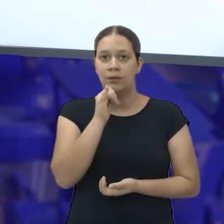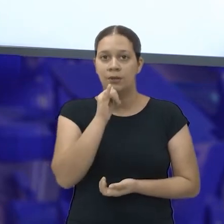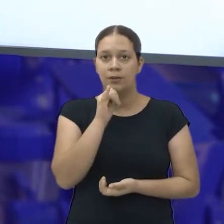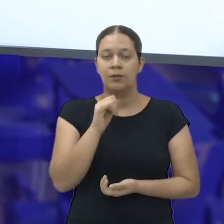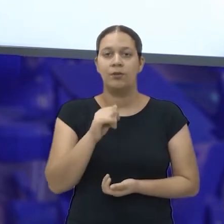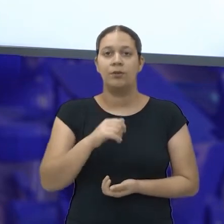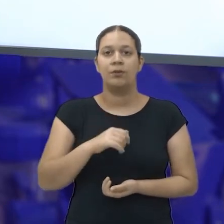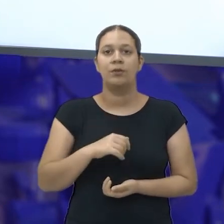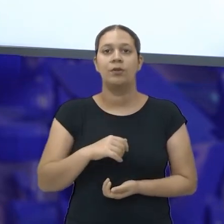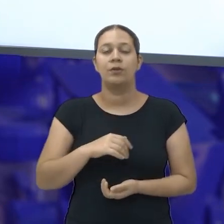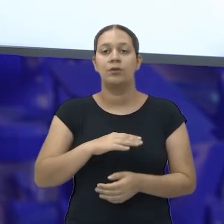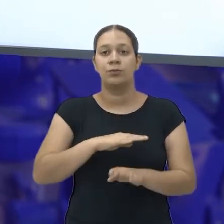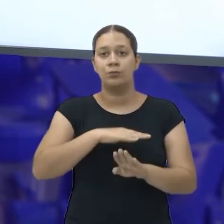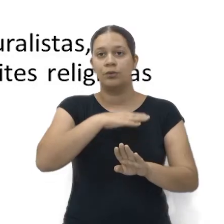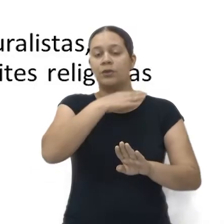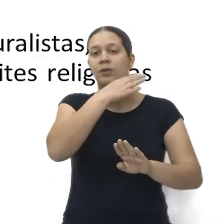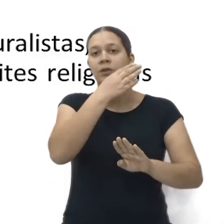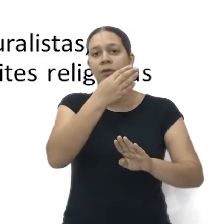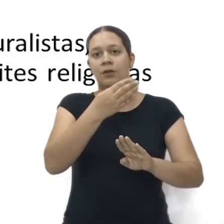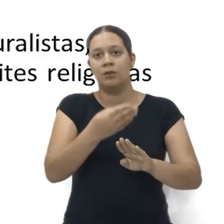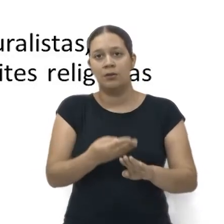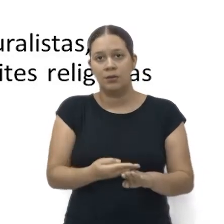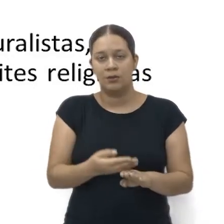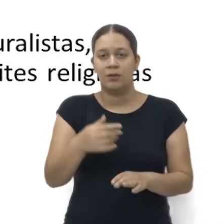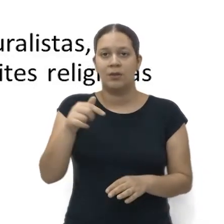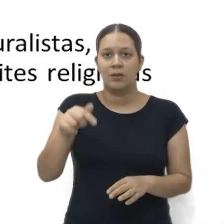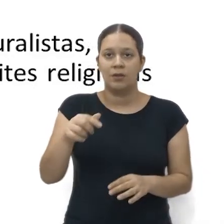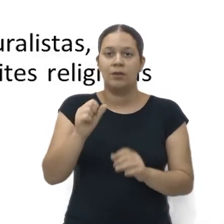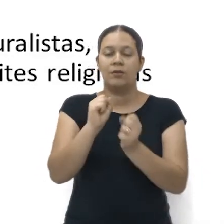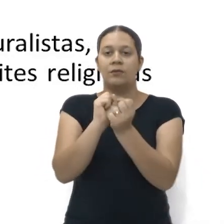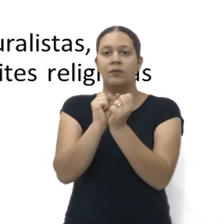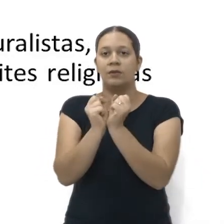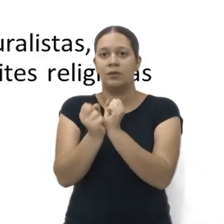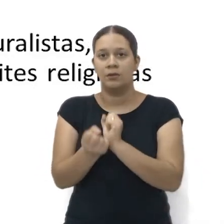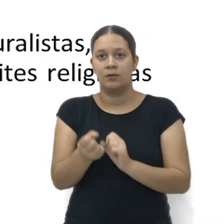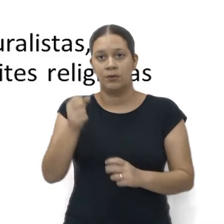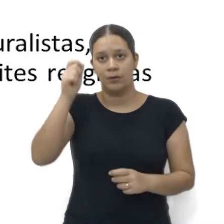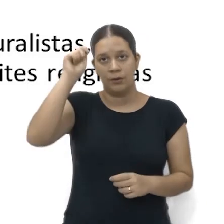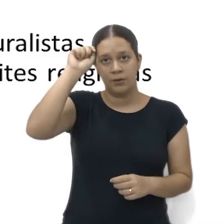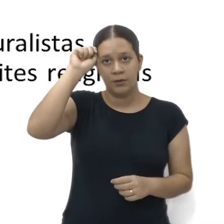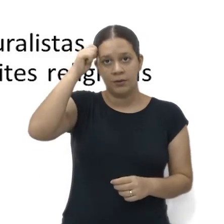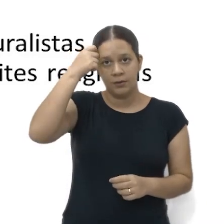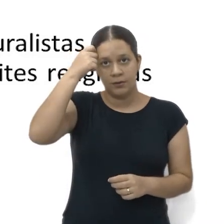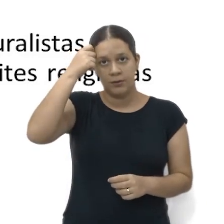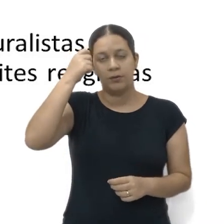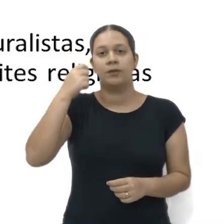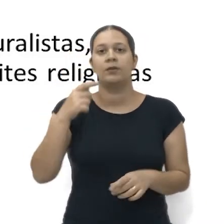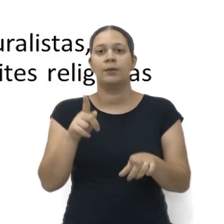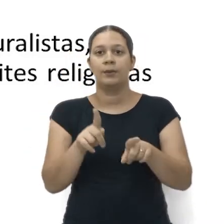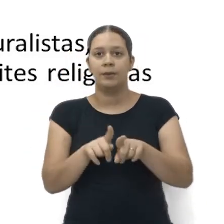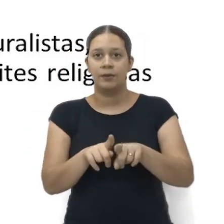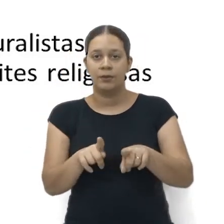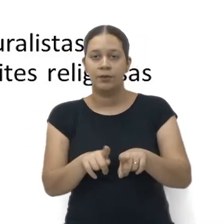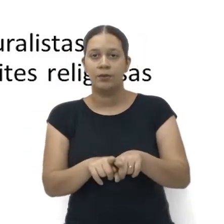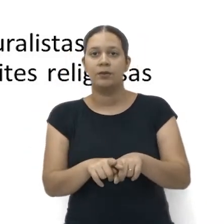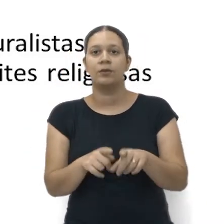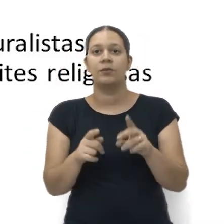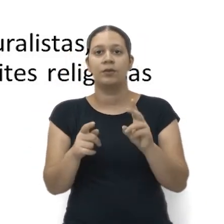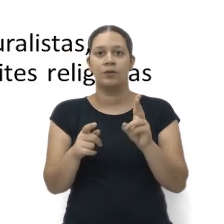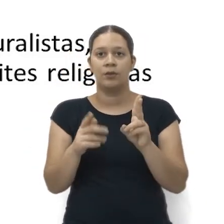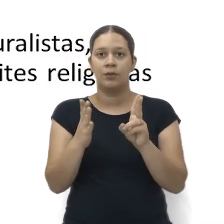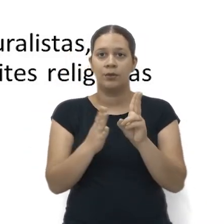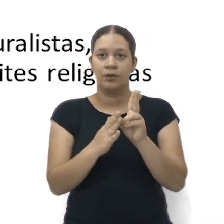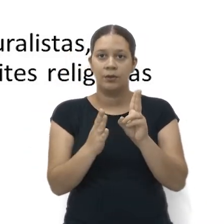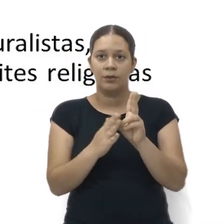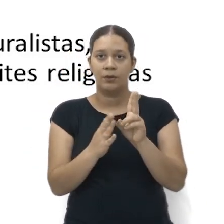exemplo, durante o Brasil colônia, escravidão de africanos, escravidão de indígenas, falta